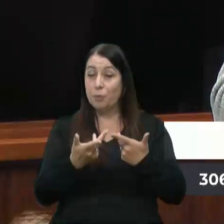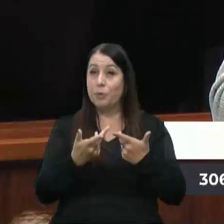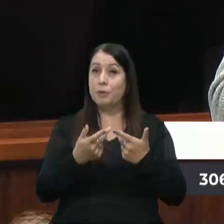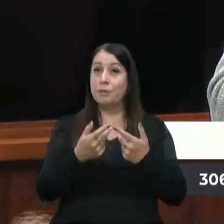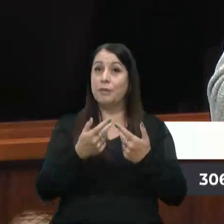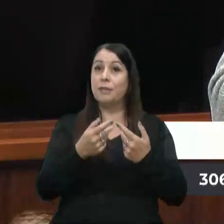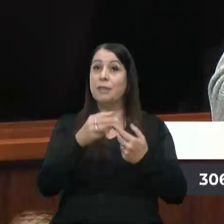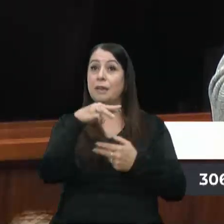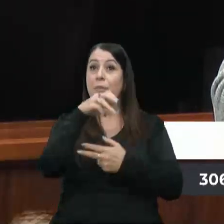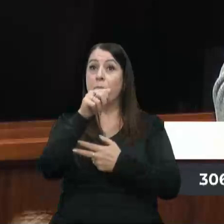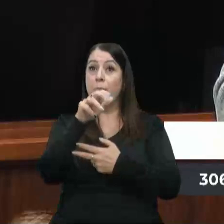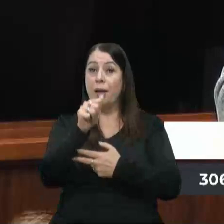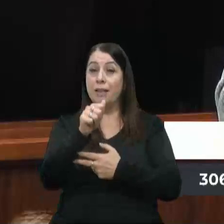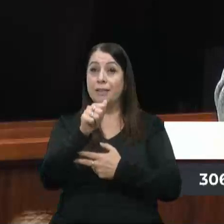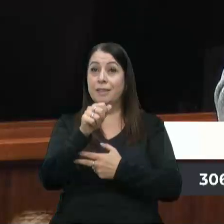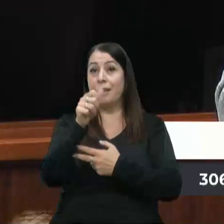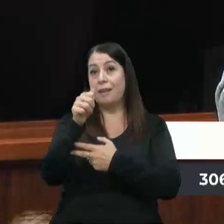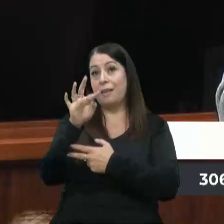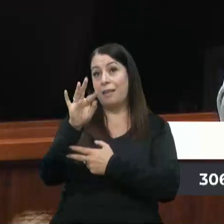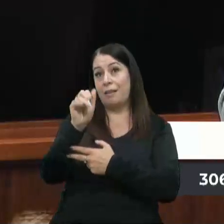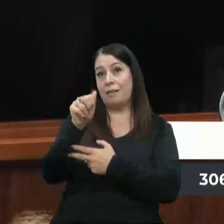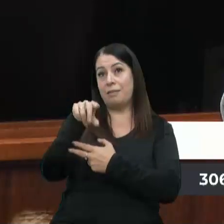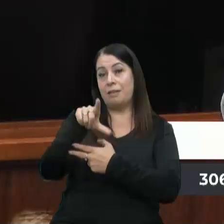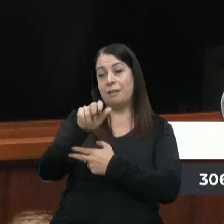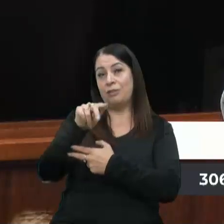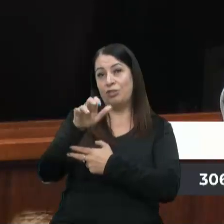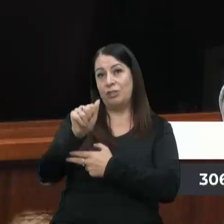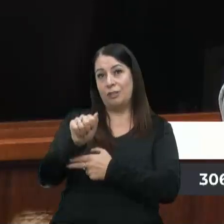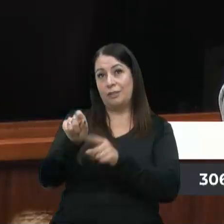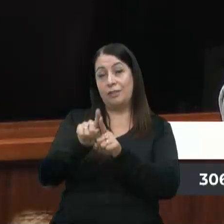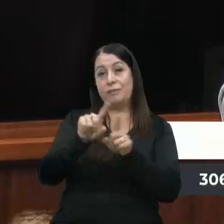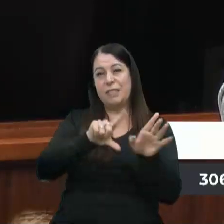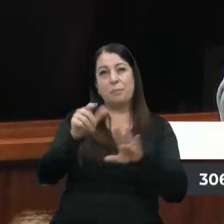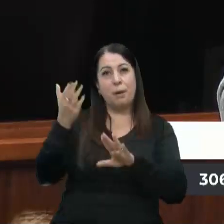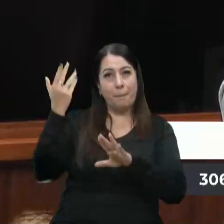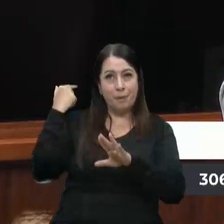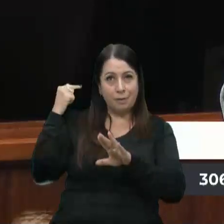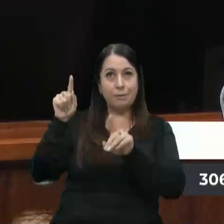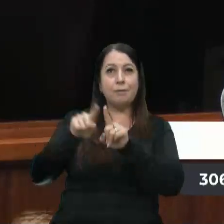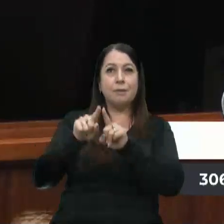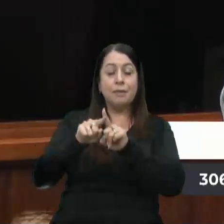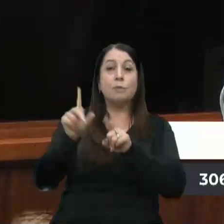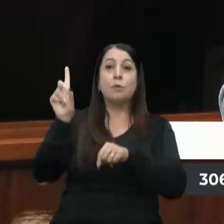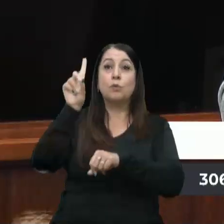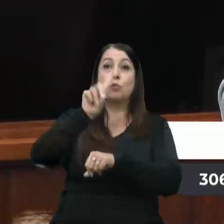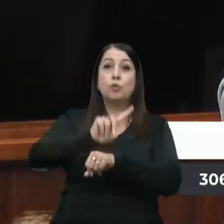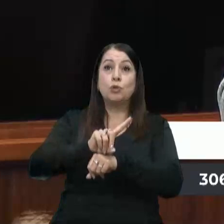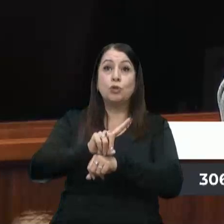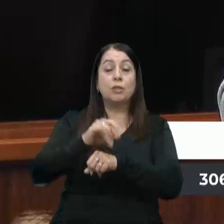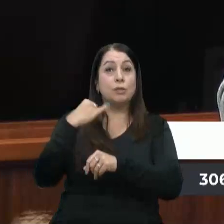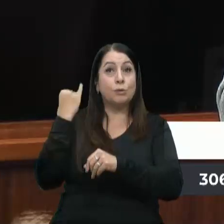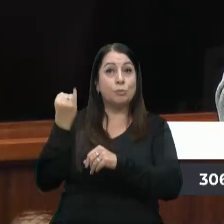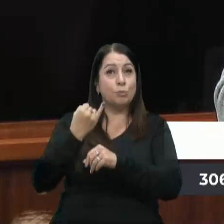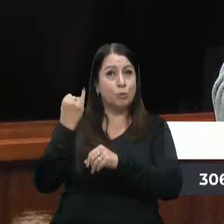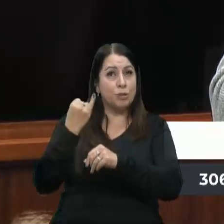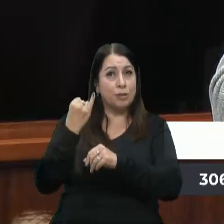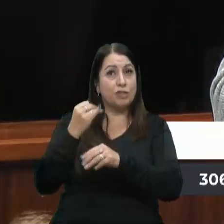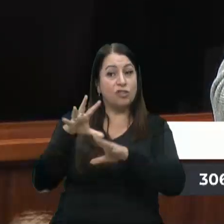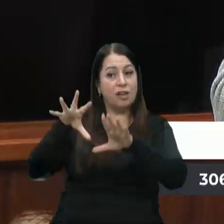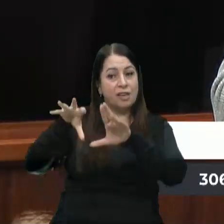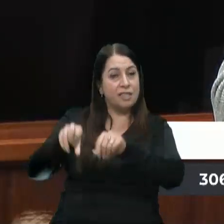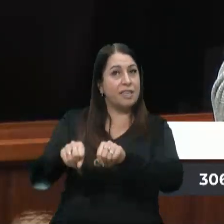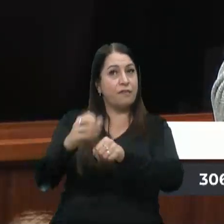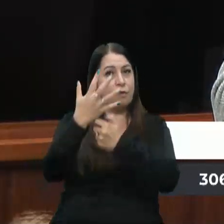da Mata Atlântica que nós fizemos agora semana passada foi o dia dessa importante reserva